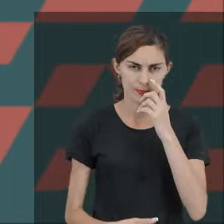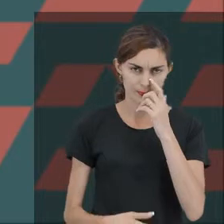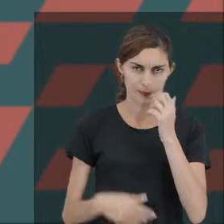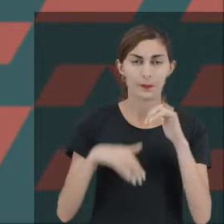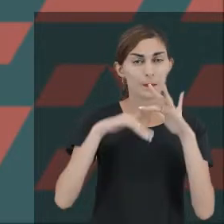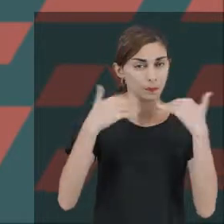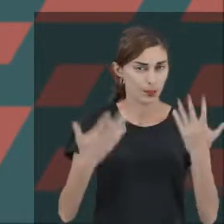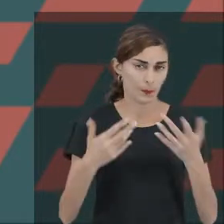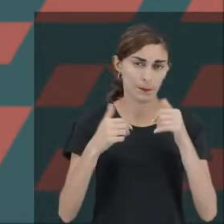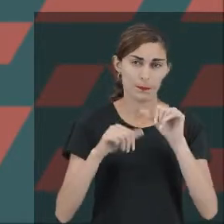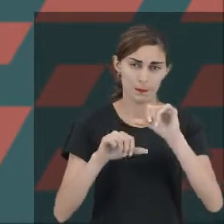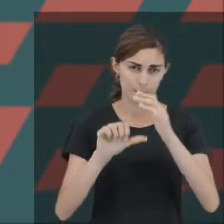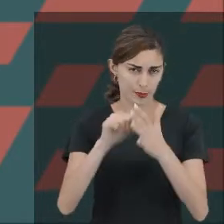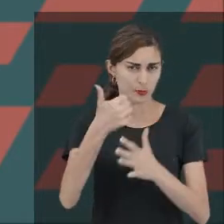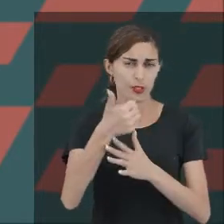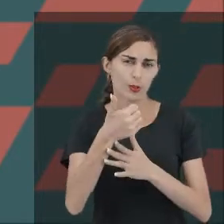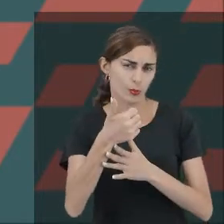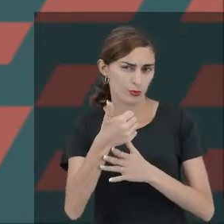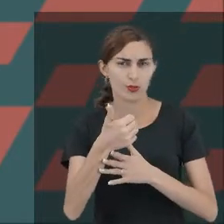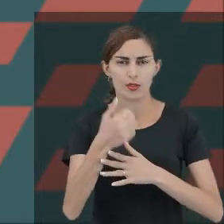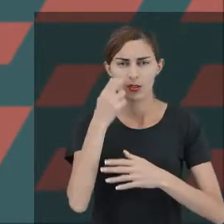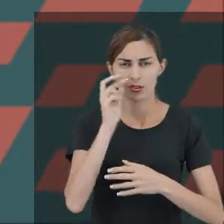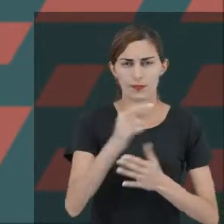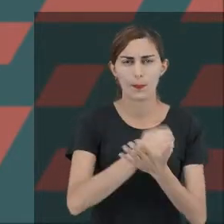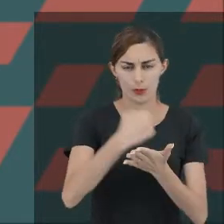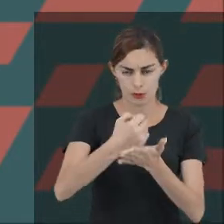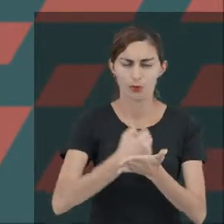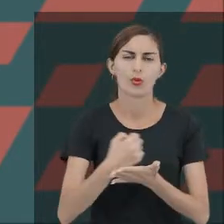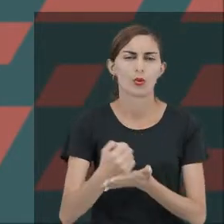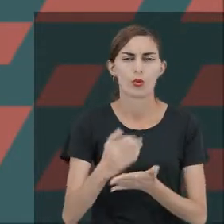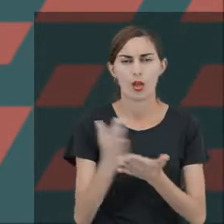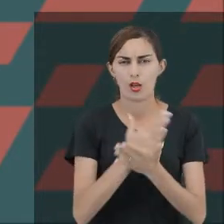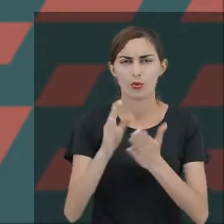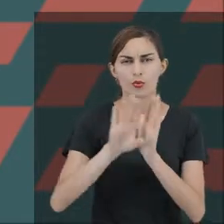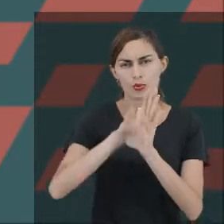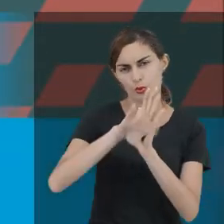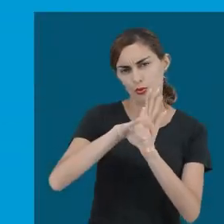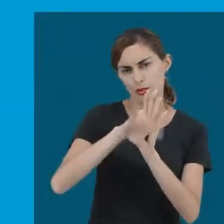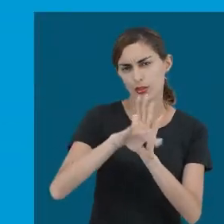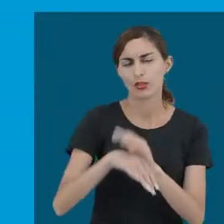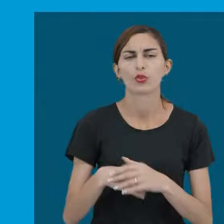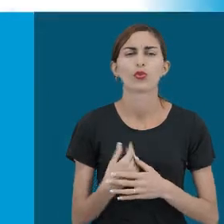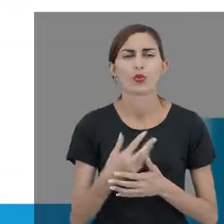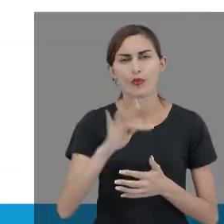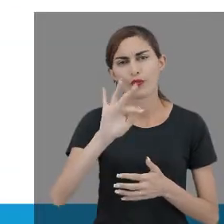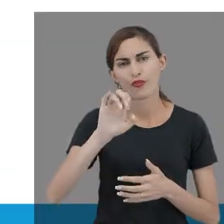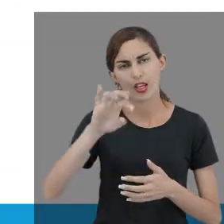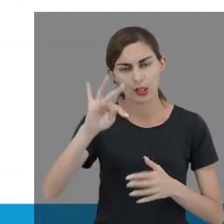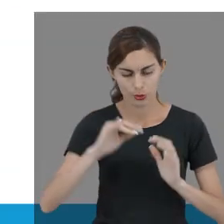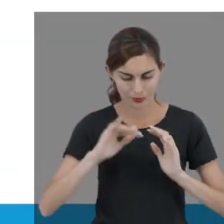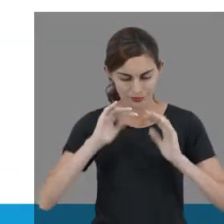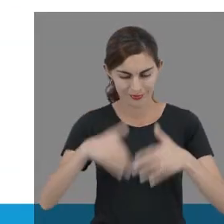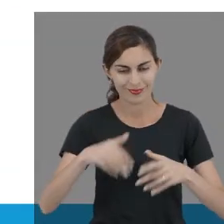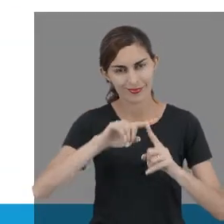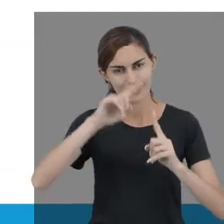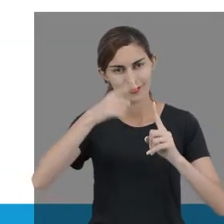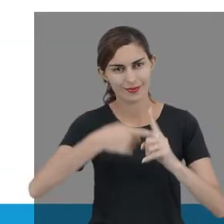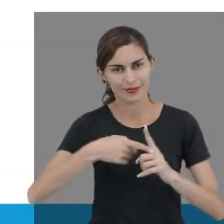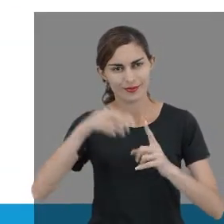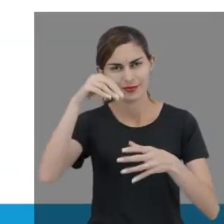Então, primeiro, a gente considera nesse protocolo alguns conceitos que é bom revisar. Feto